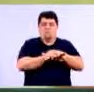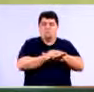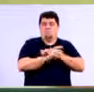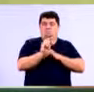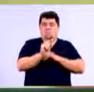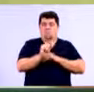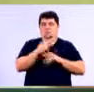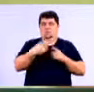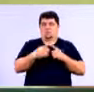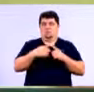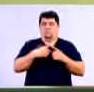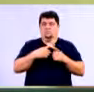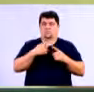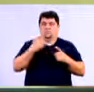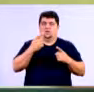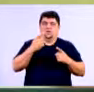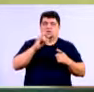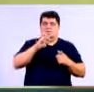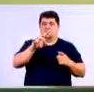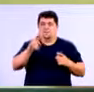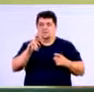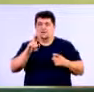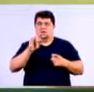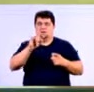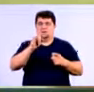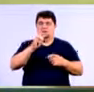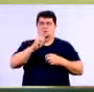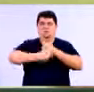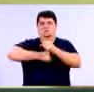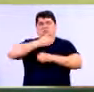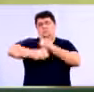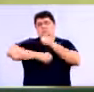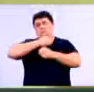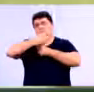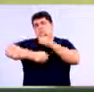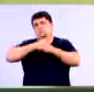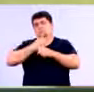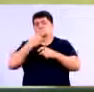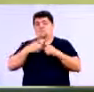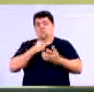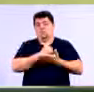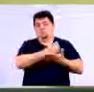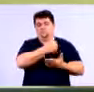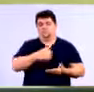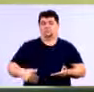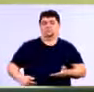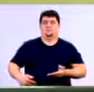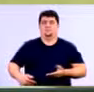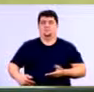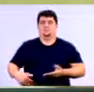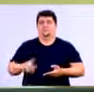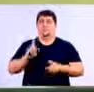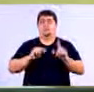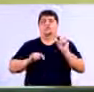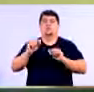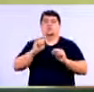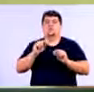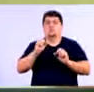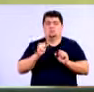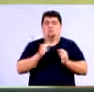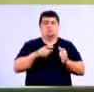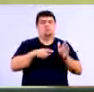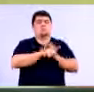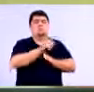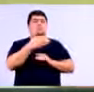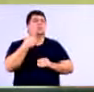tende a dar isenções do imposto de renda, ou seja, descontos no imposto de renda para quem deixa mais tempo investido. Detalhes sobre isso você pode conversar com o seu